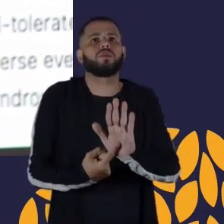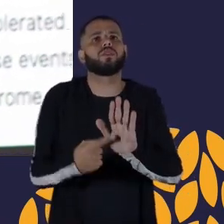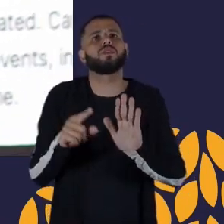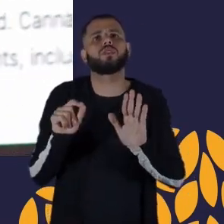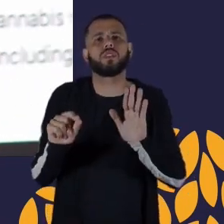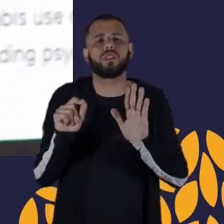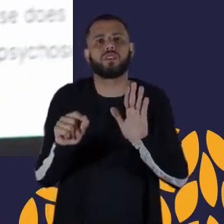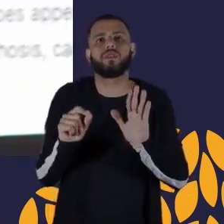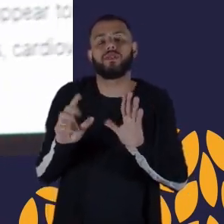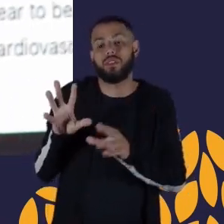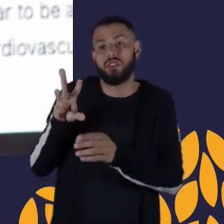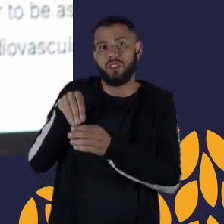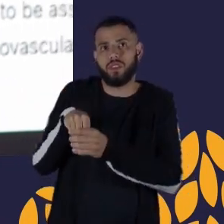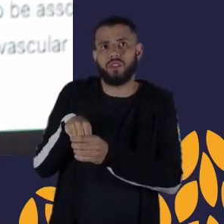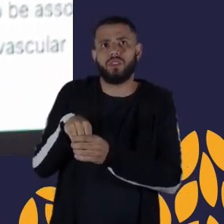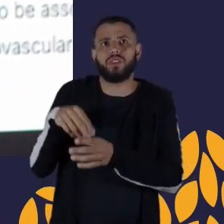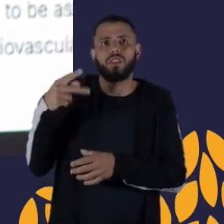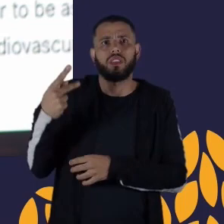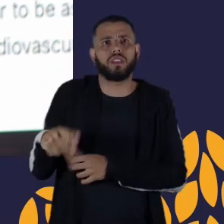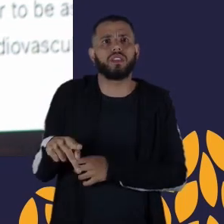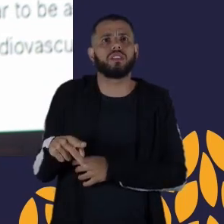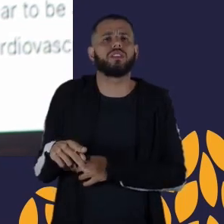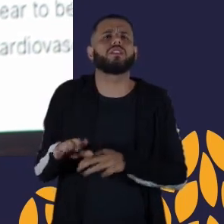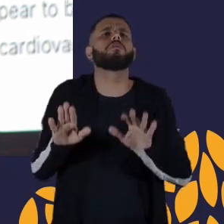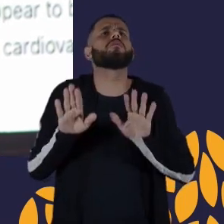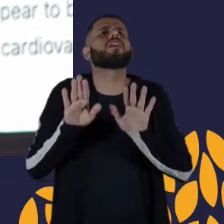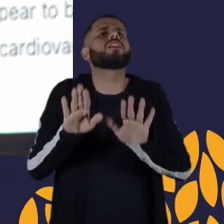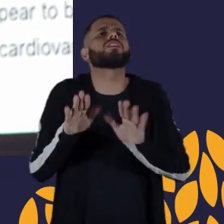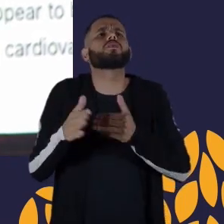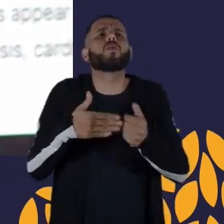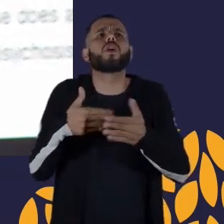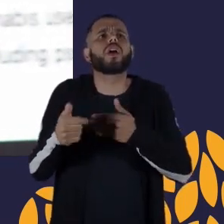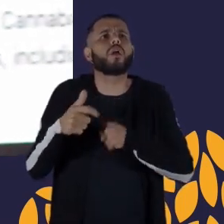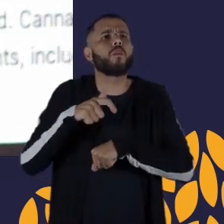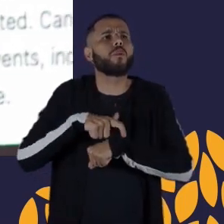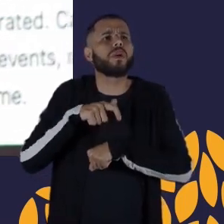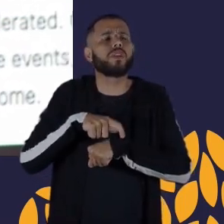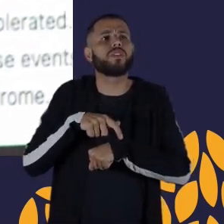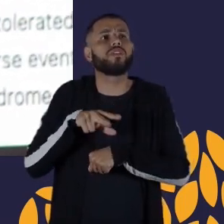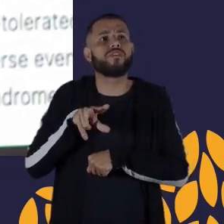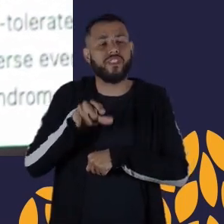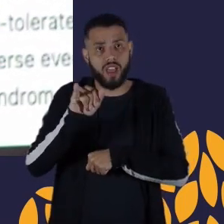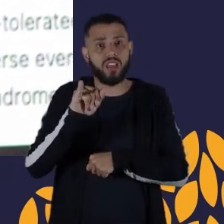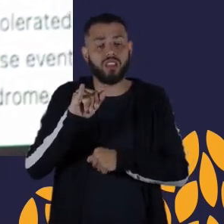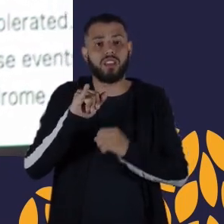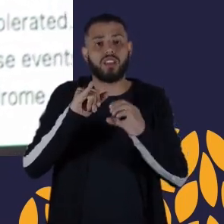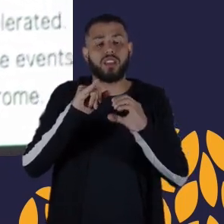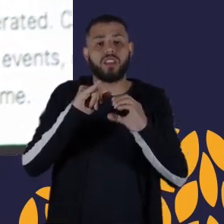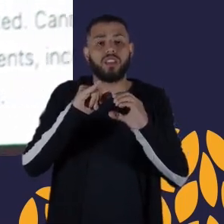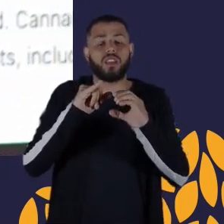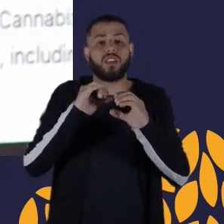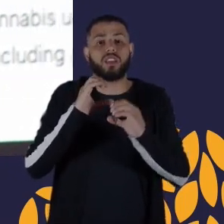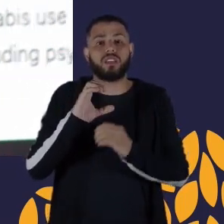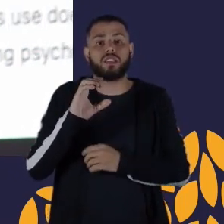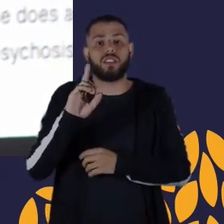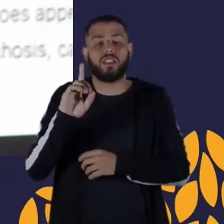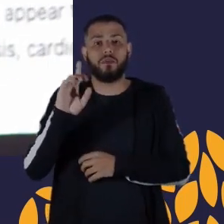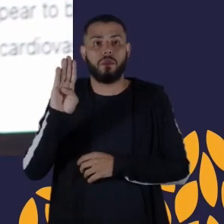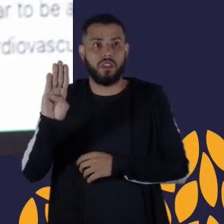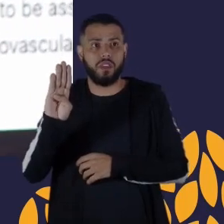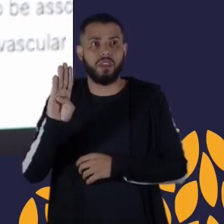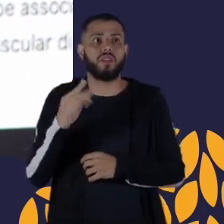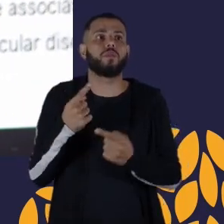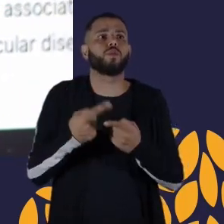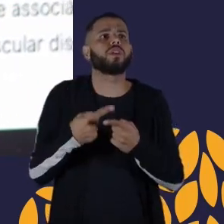um terpenoide, mas é um terpenoide que em qualquer momento vai devenir canabinoide, porque é um dos poucos terpenoides que